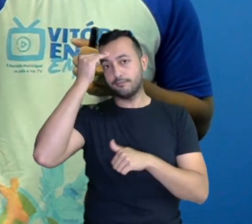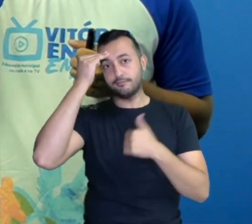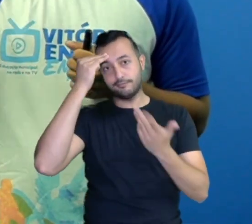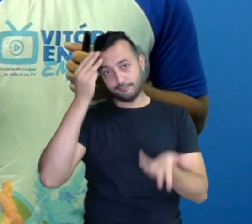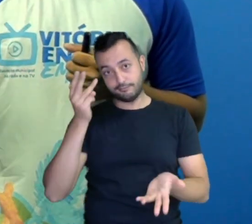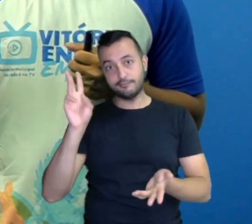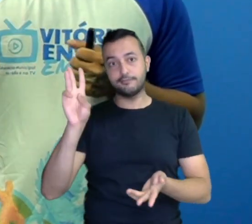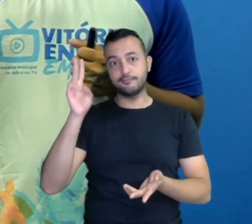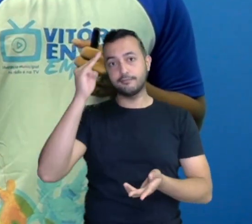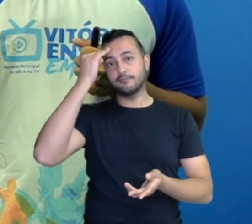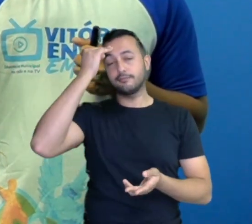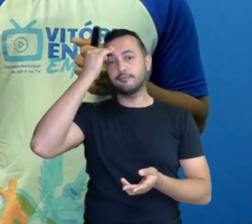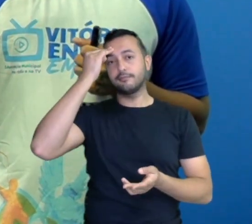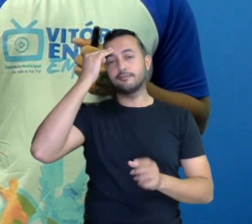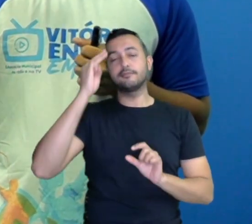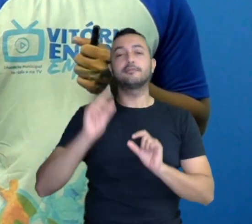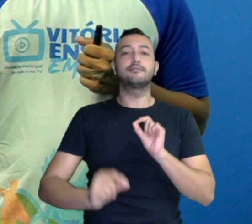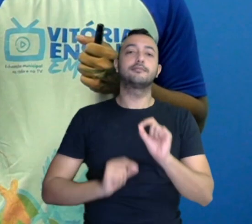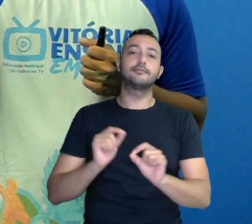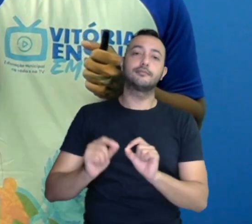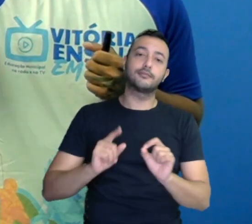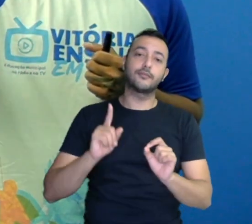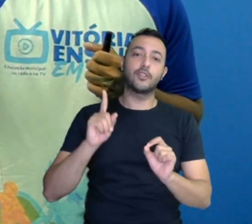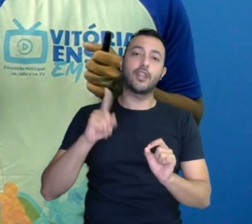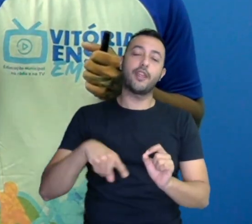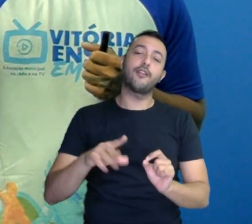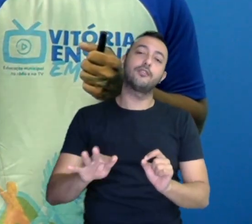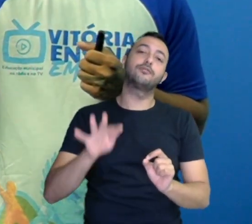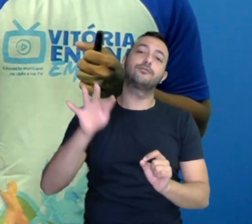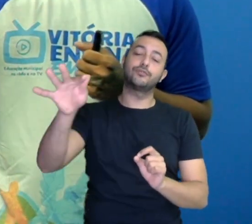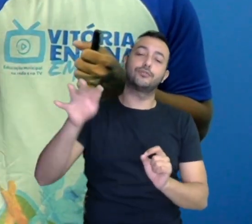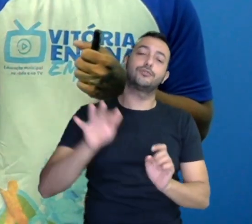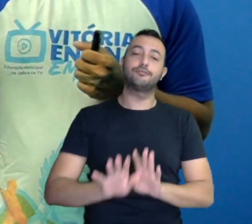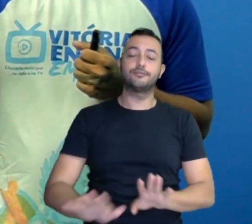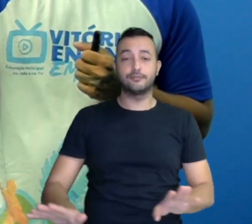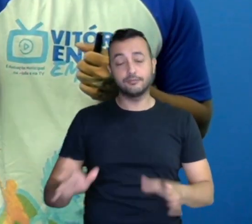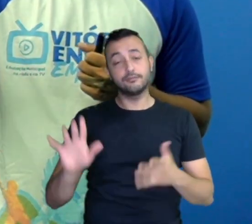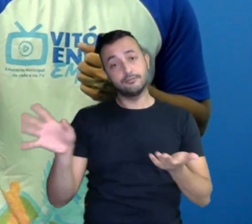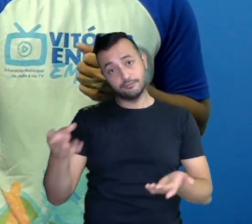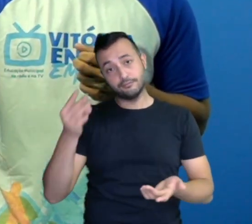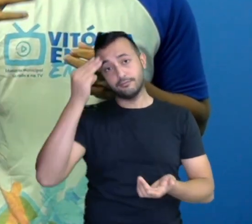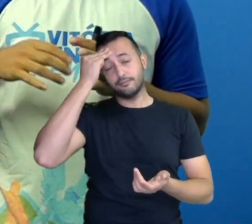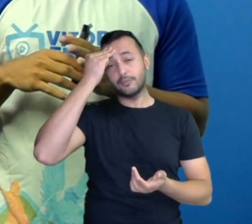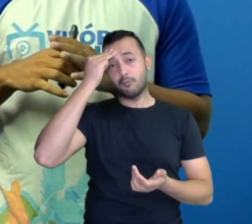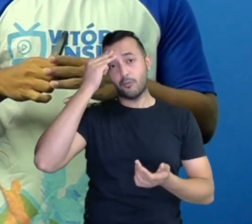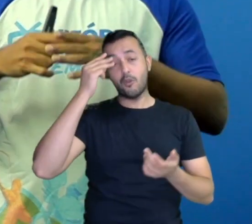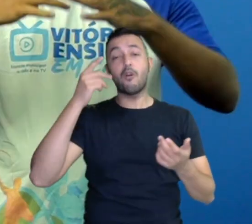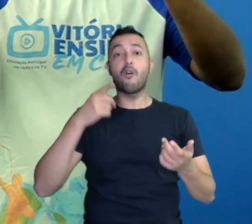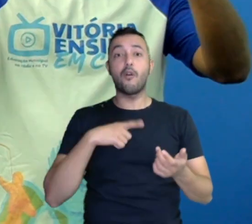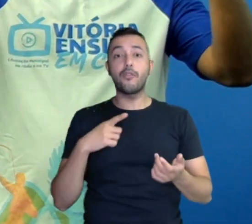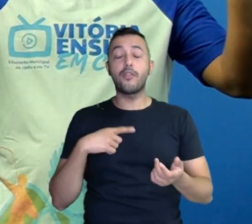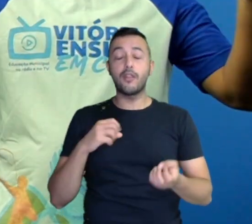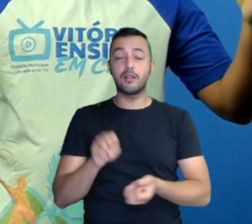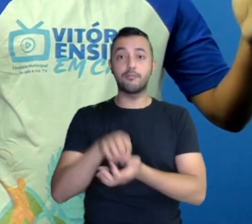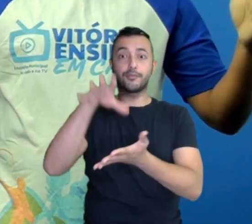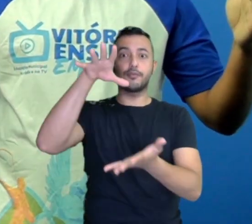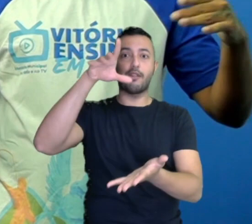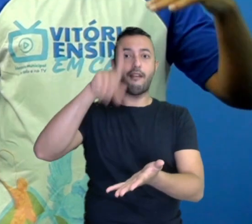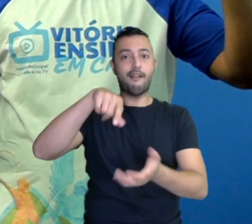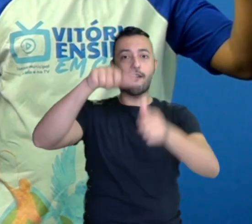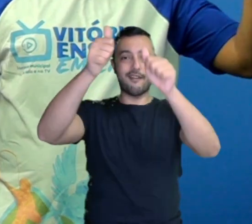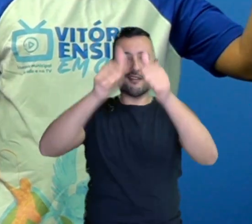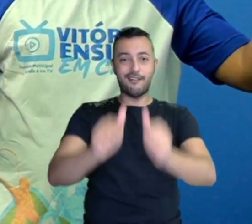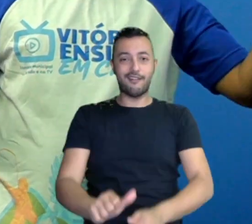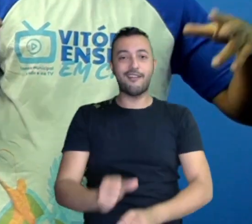A memória são aquilo que fica para a posteridade. E essas memórias elas são materializadas através dos grandes